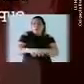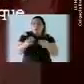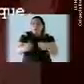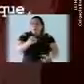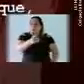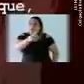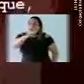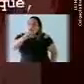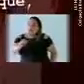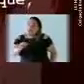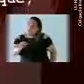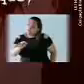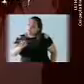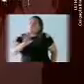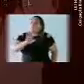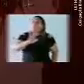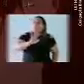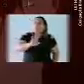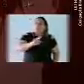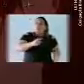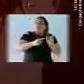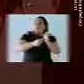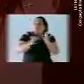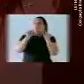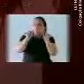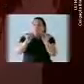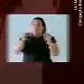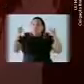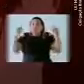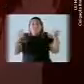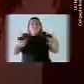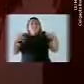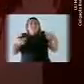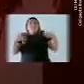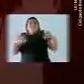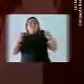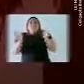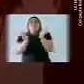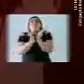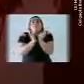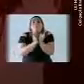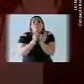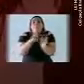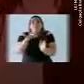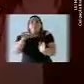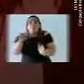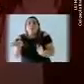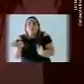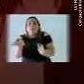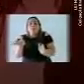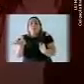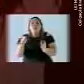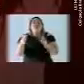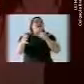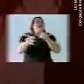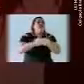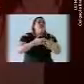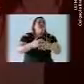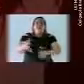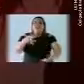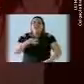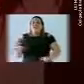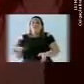Que ama o seu partido e não o Brasil. Mais uma mostra do desespero que toma conta deste grupo que a qualquer